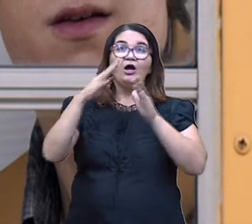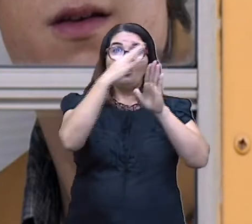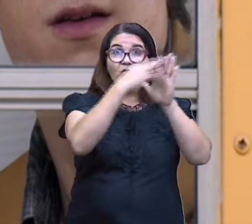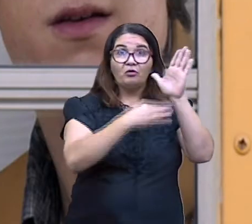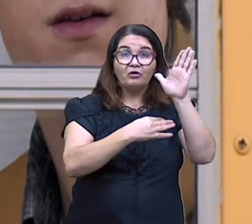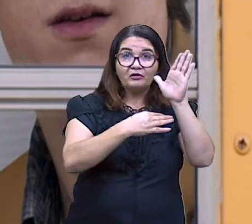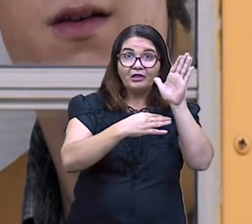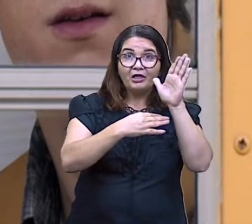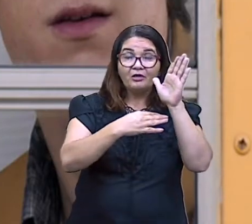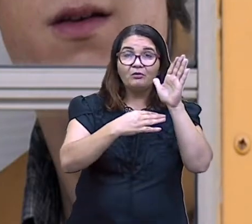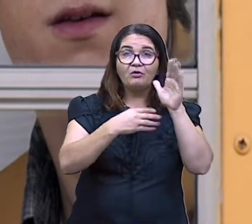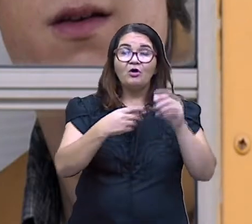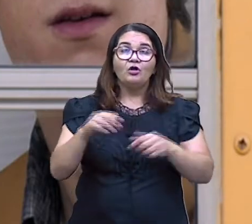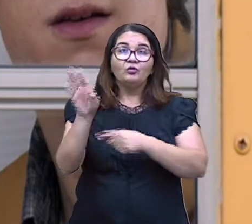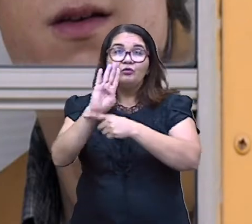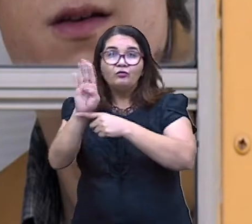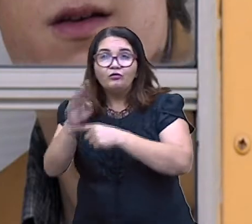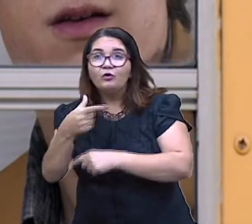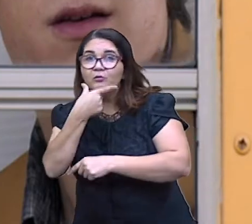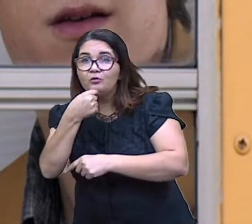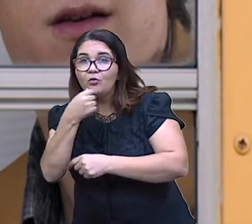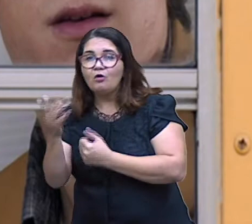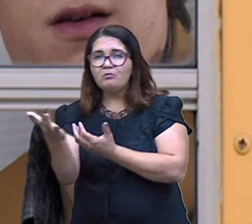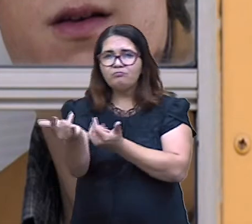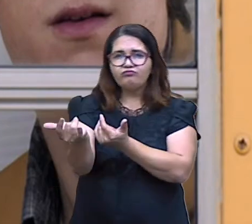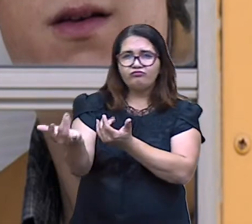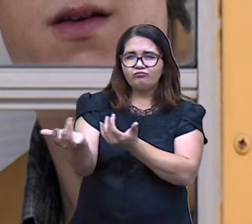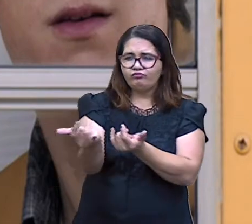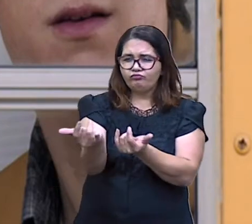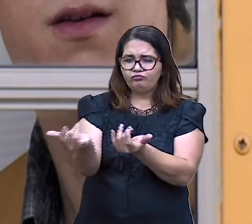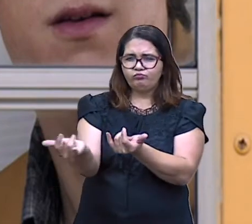não, porque nem saiu ainda. E esse roteiro está lá no livro de